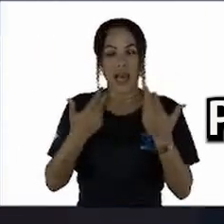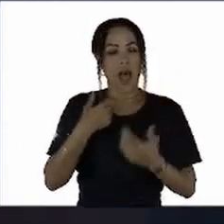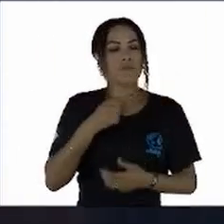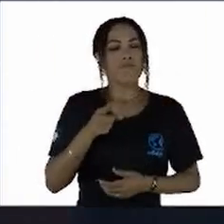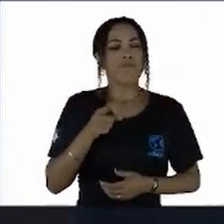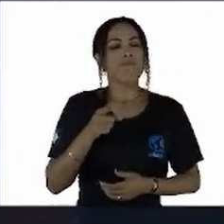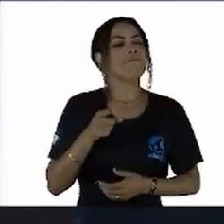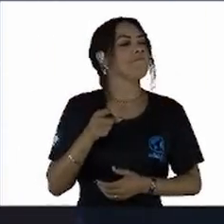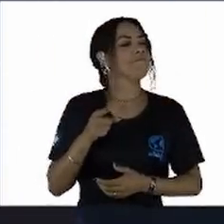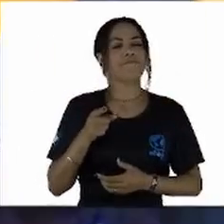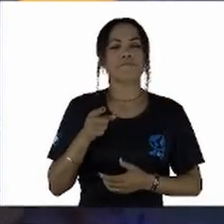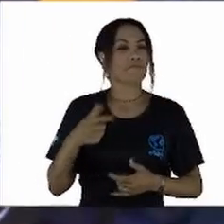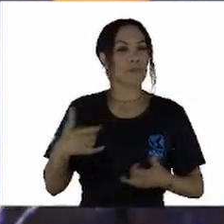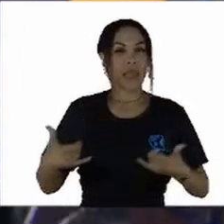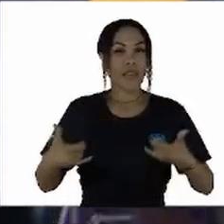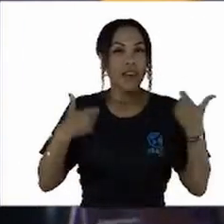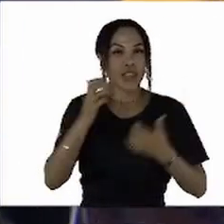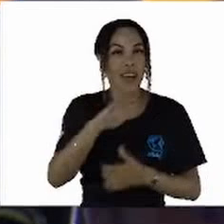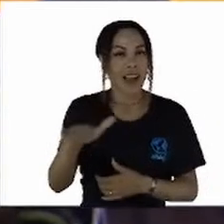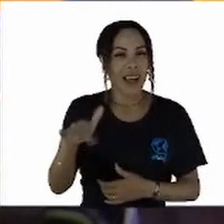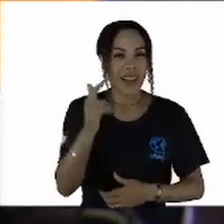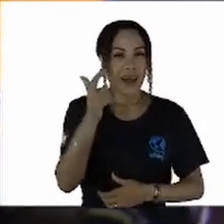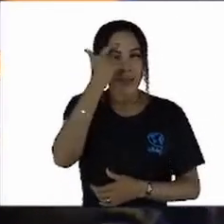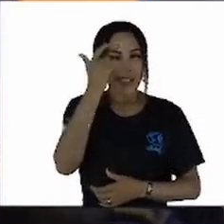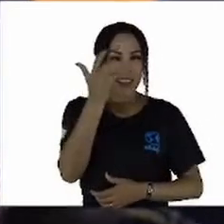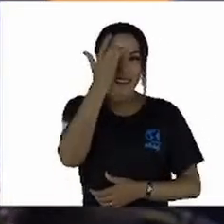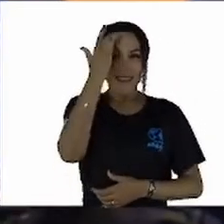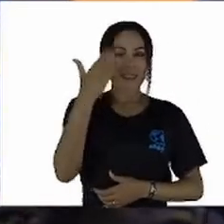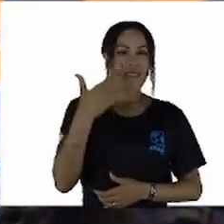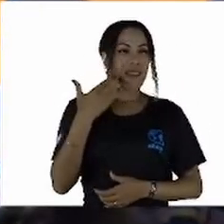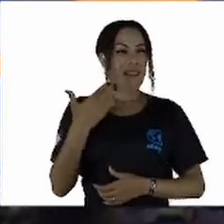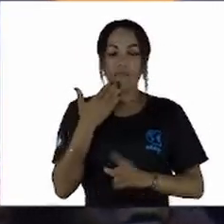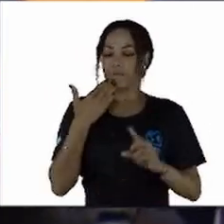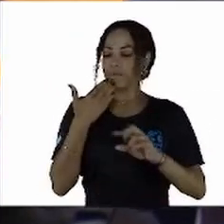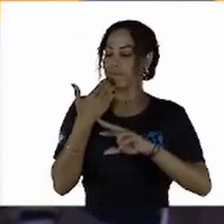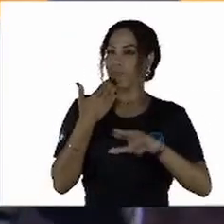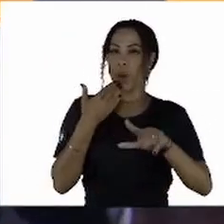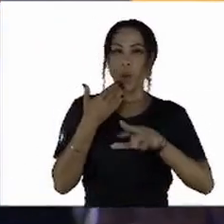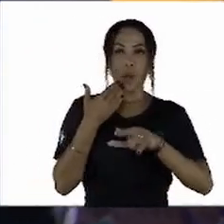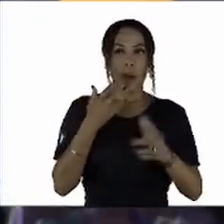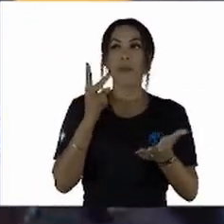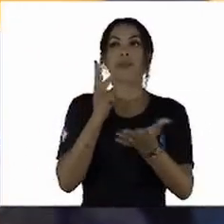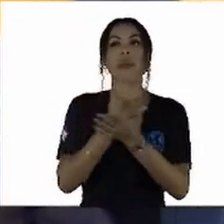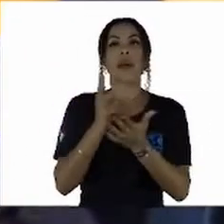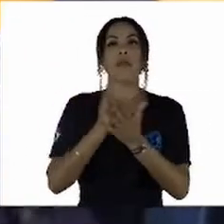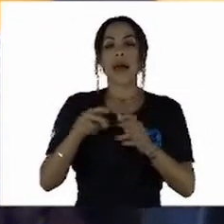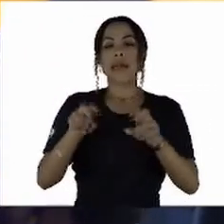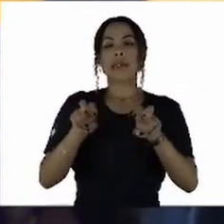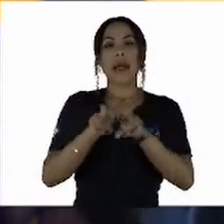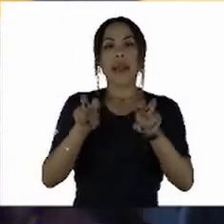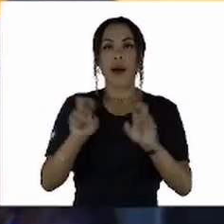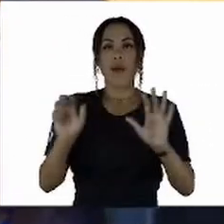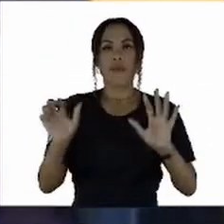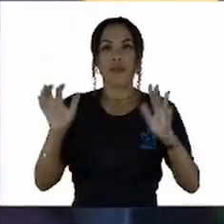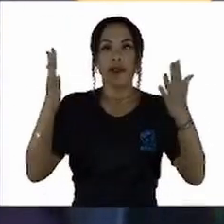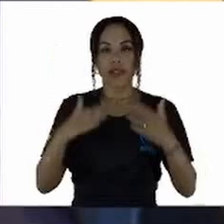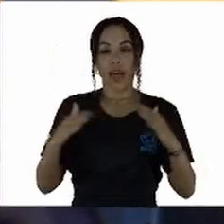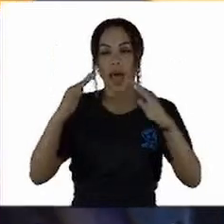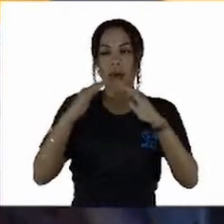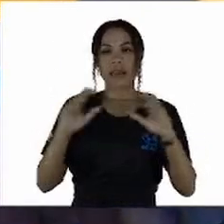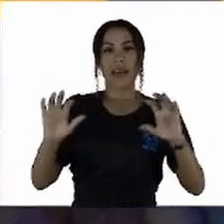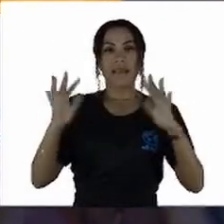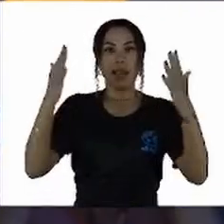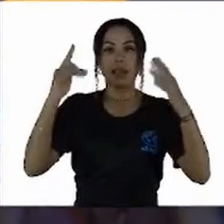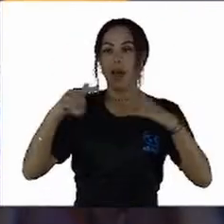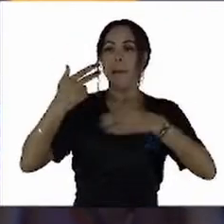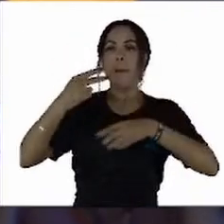ver que festa de criança não era tão fácil como eu imaginava. Pra começar, é sempre salão de festa, casa de festa, até aquelas portas de vidro transparente, apertada,